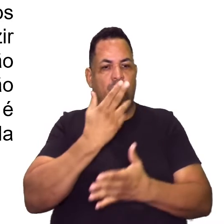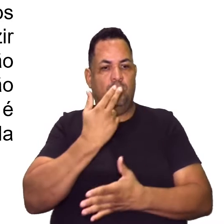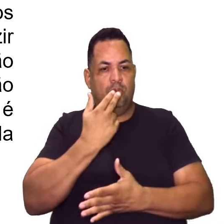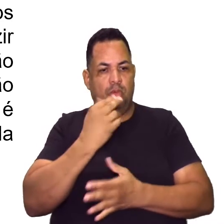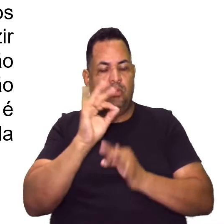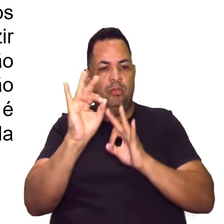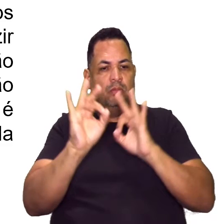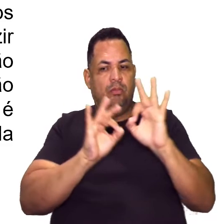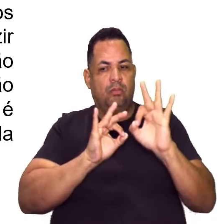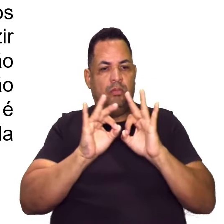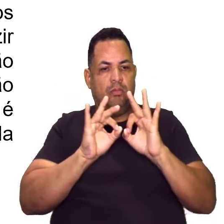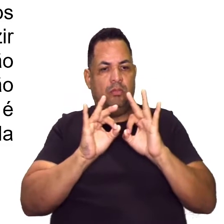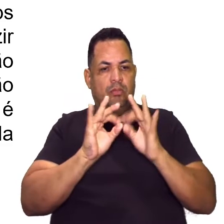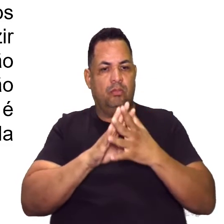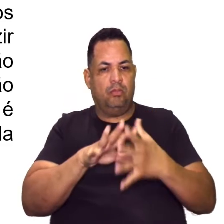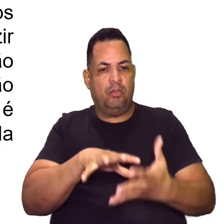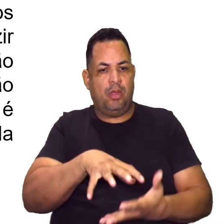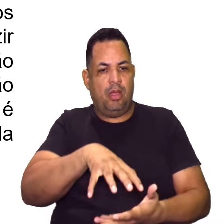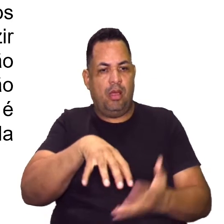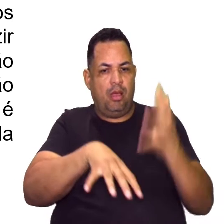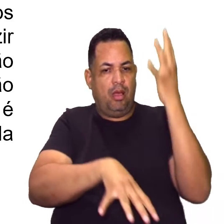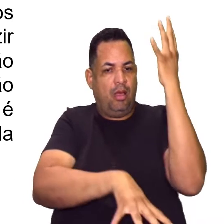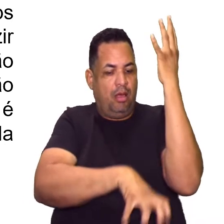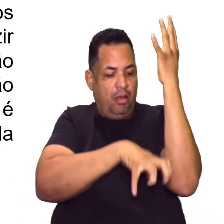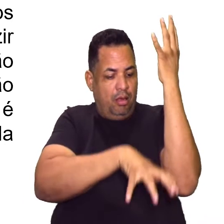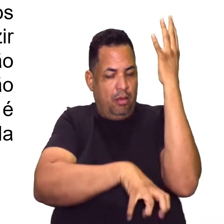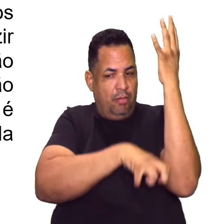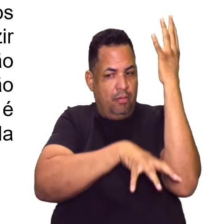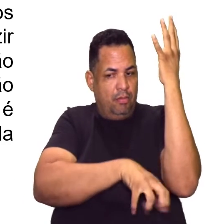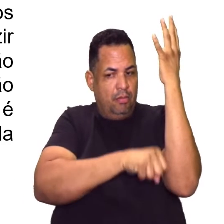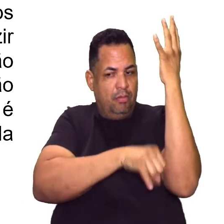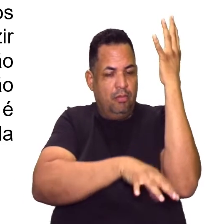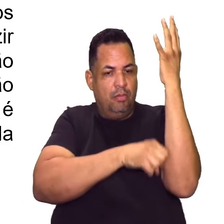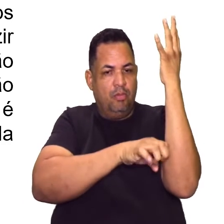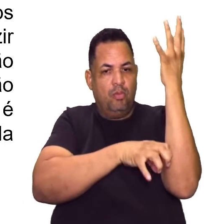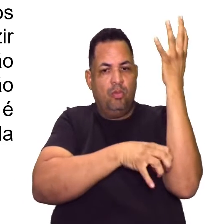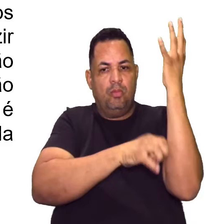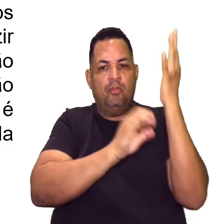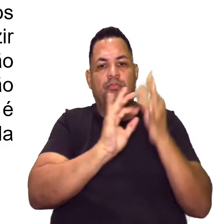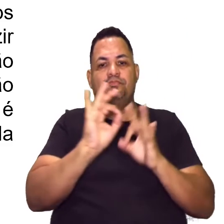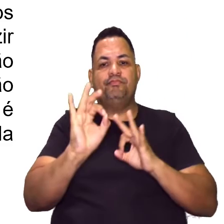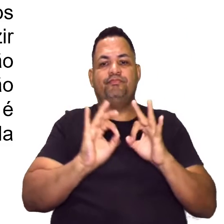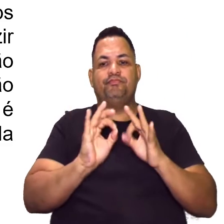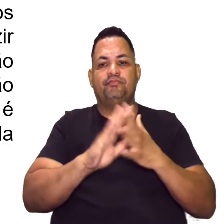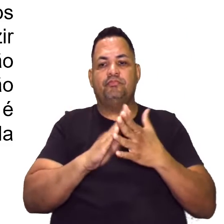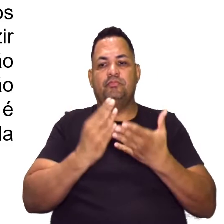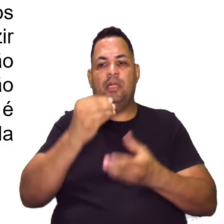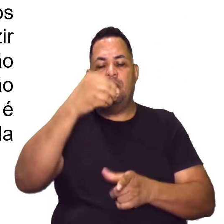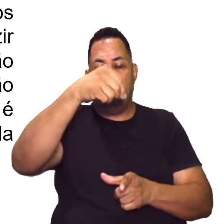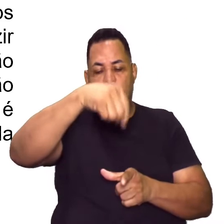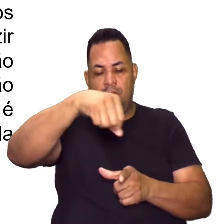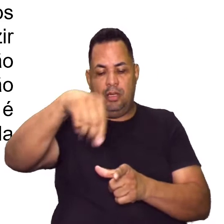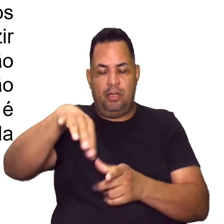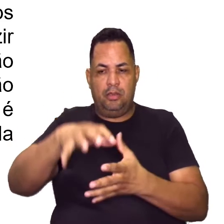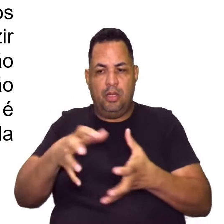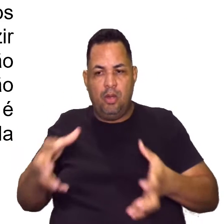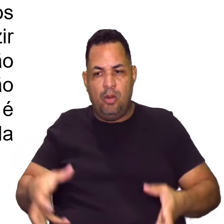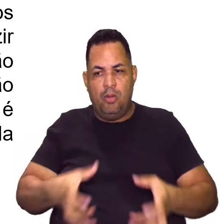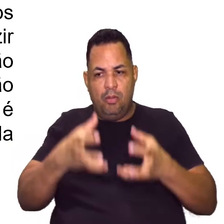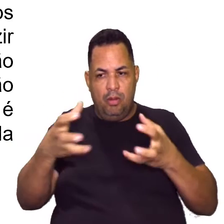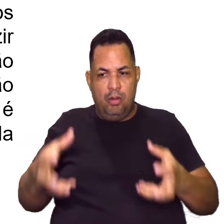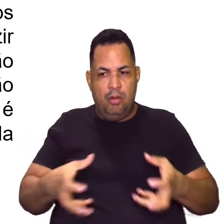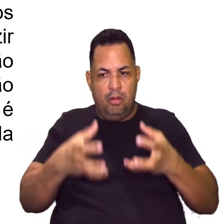nutritiva e a absorção dos nutrientes pelas plantas. Para o cultivo de